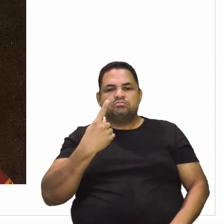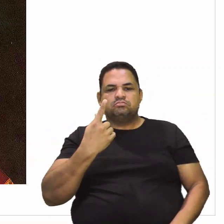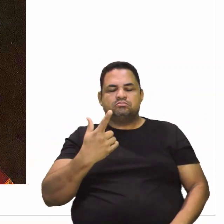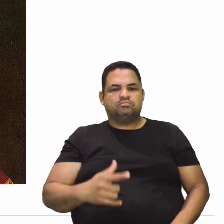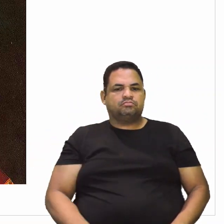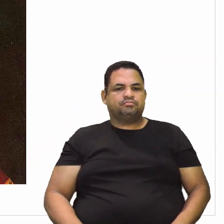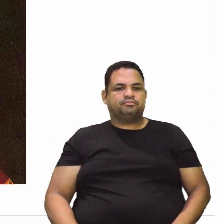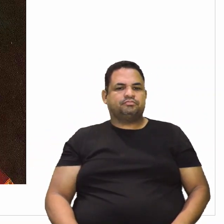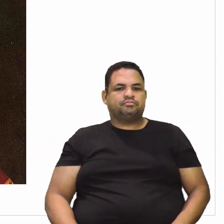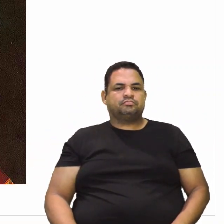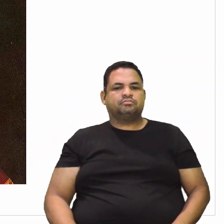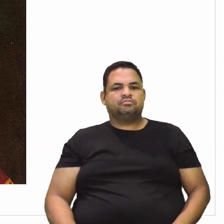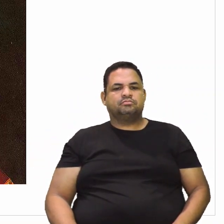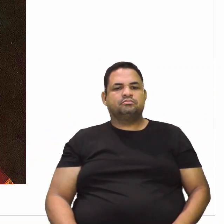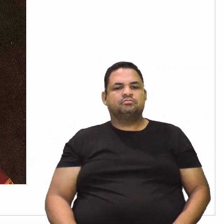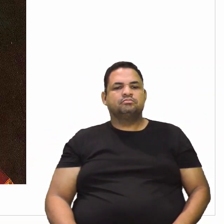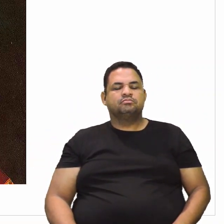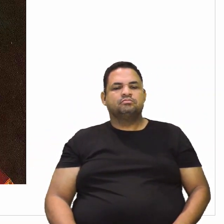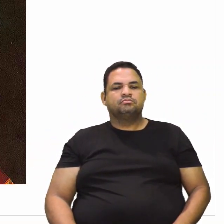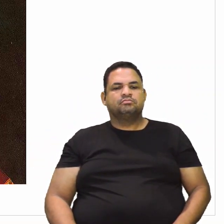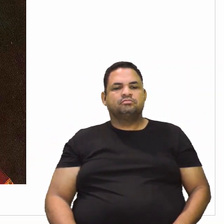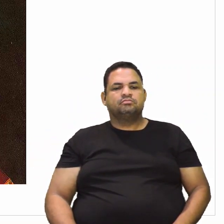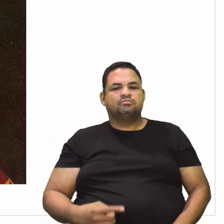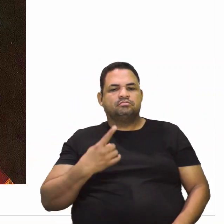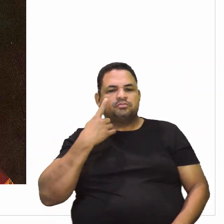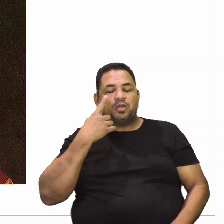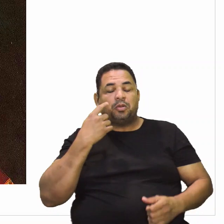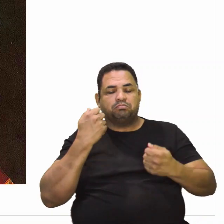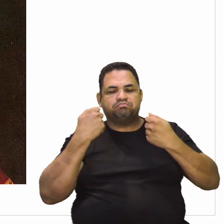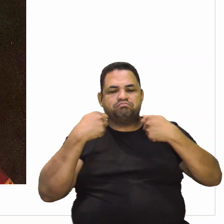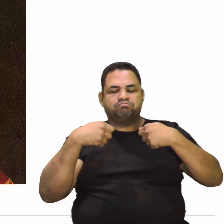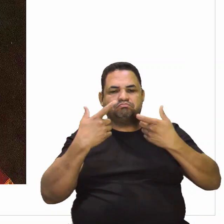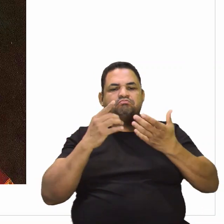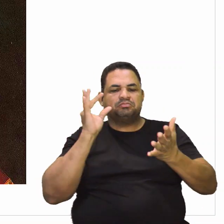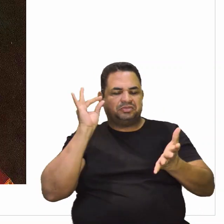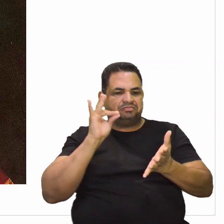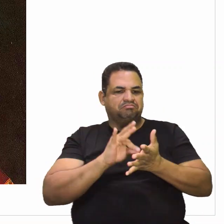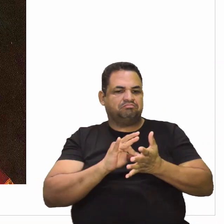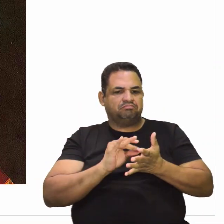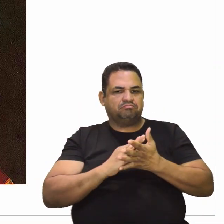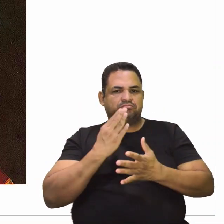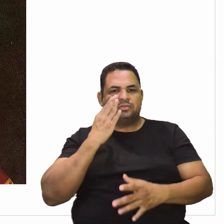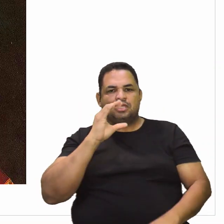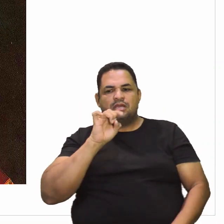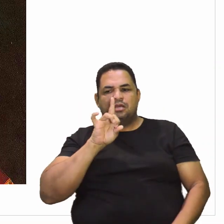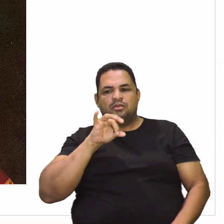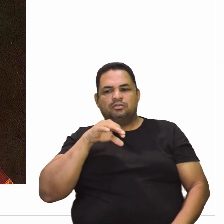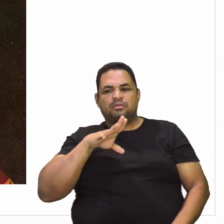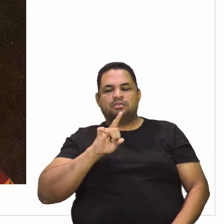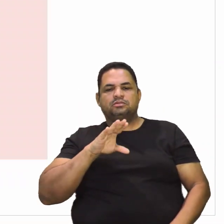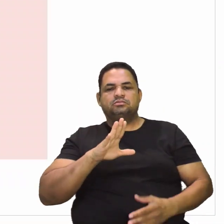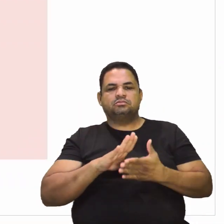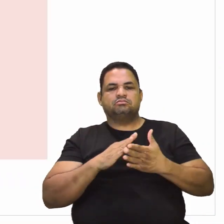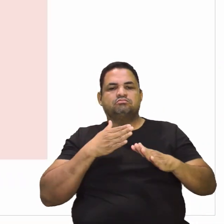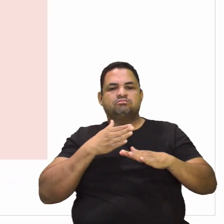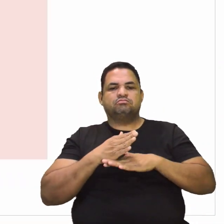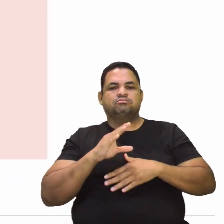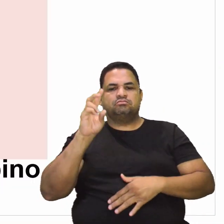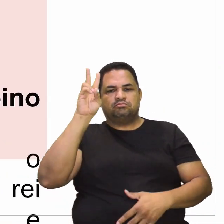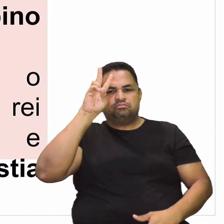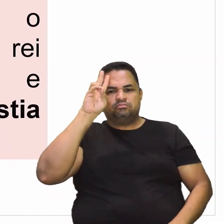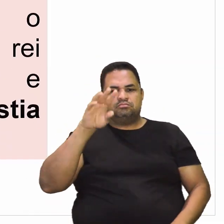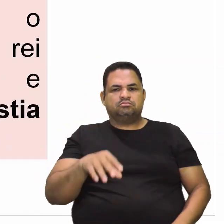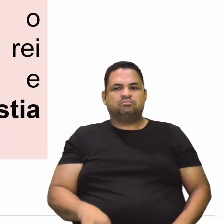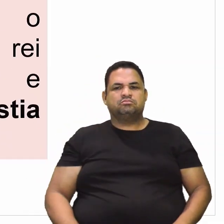caramba, dá-se um olhar de poder. E realmente, Carlos Martel, ele entra para a história. Quer